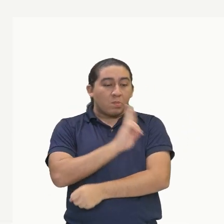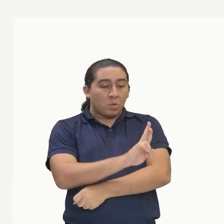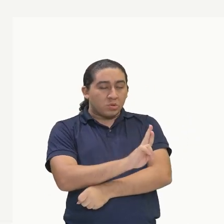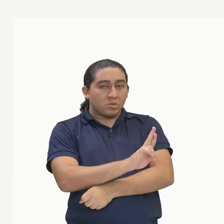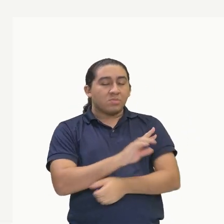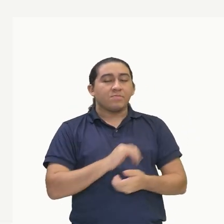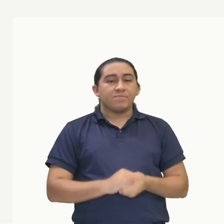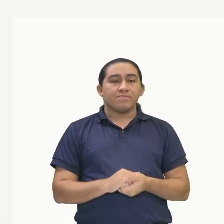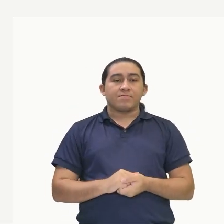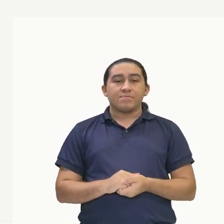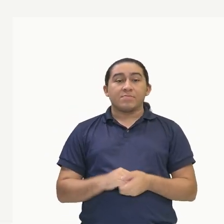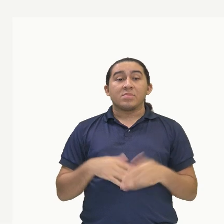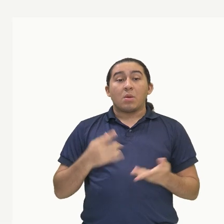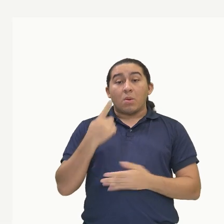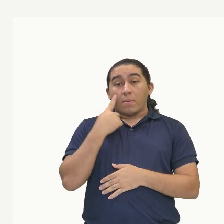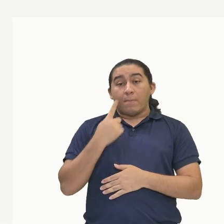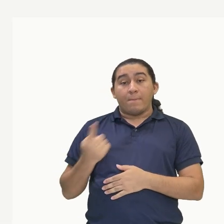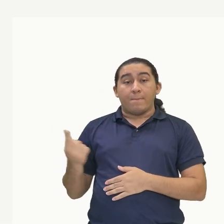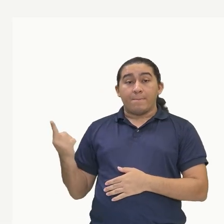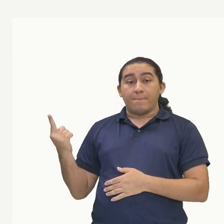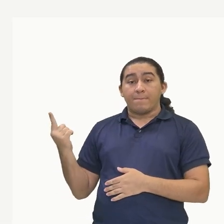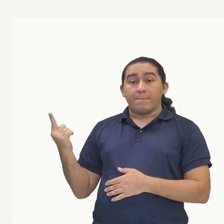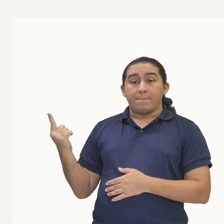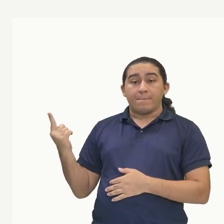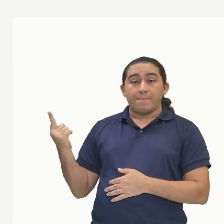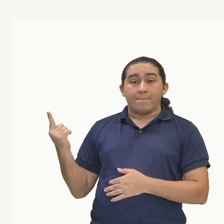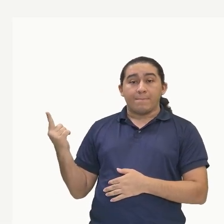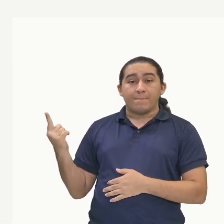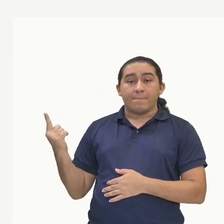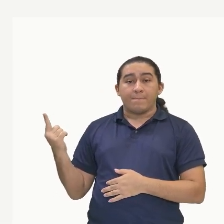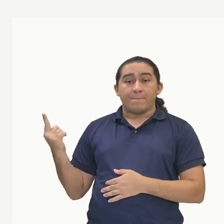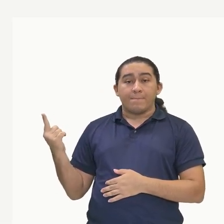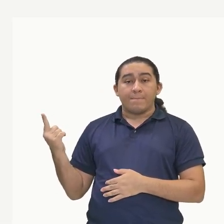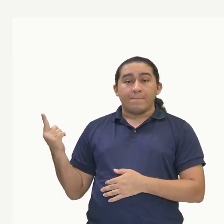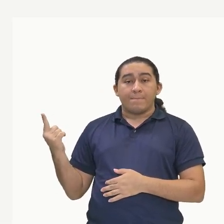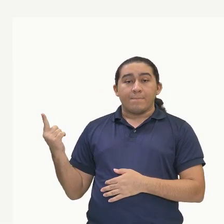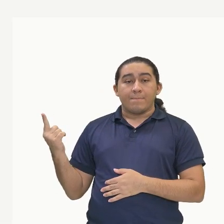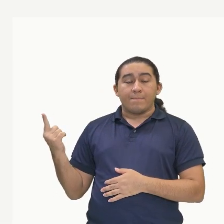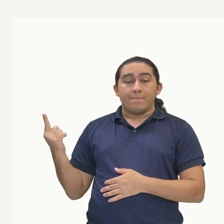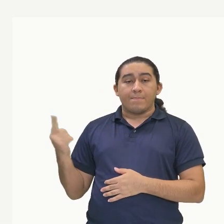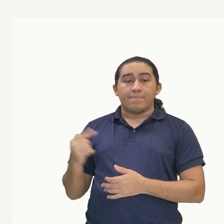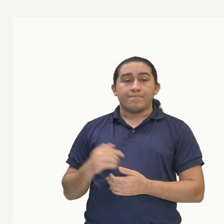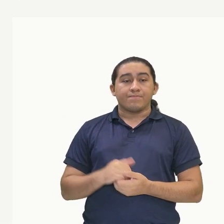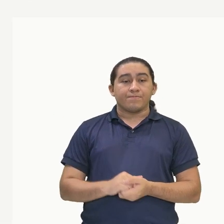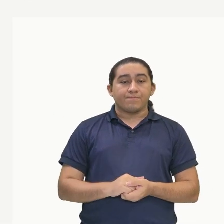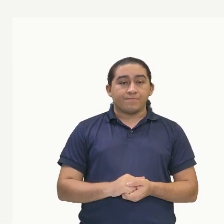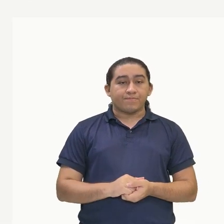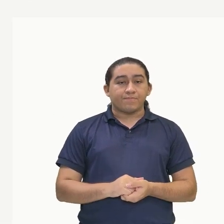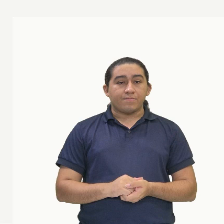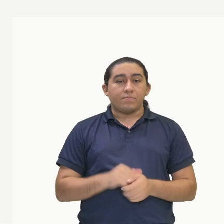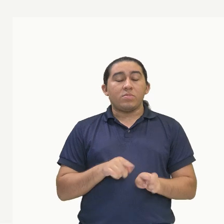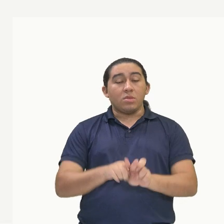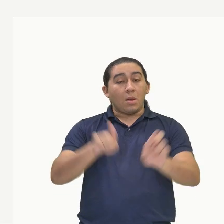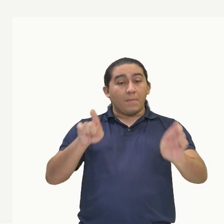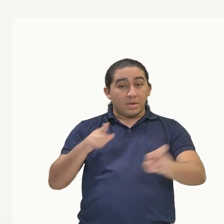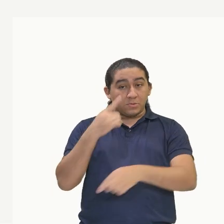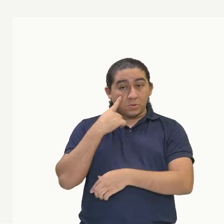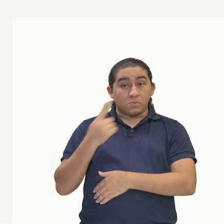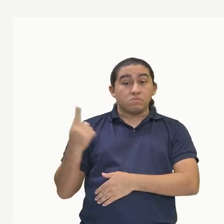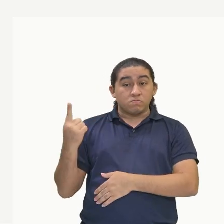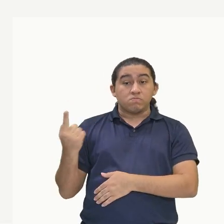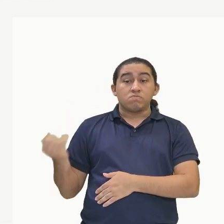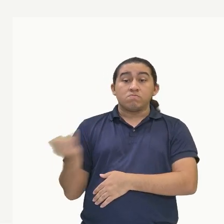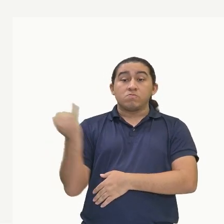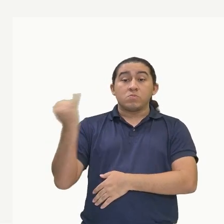as outras alternativas, né? 48, 56, 50. Mas aqui é importante